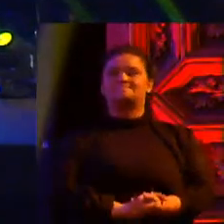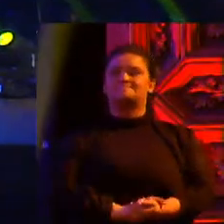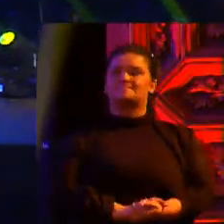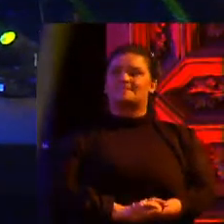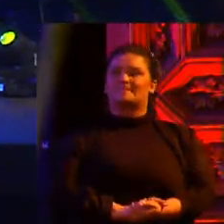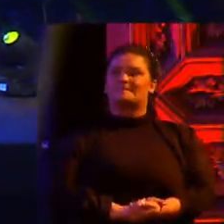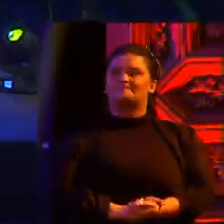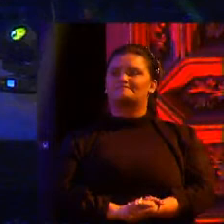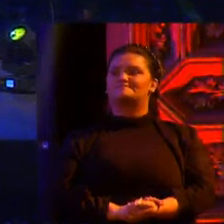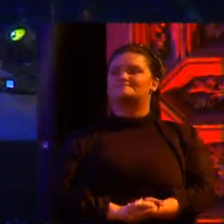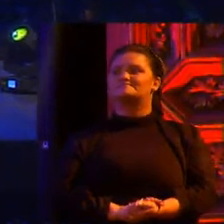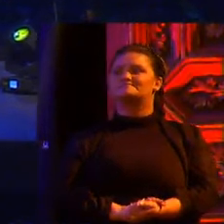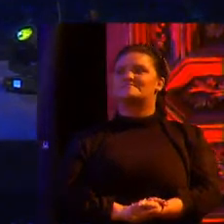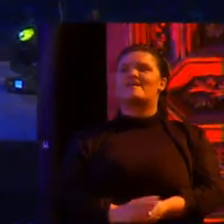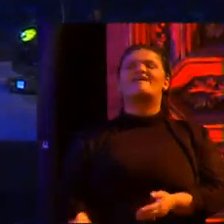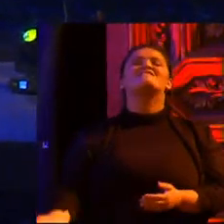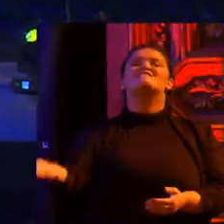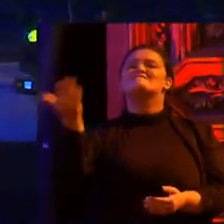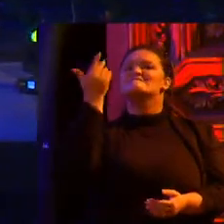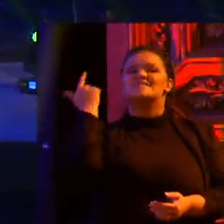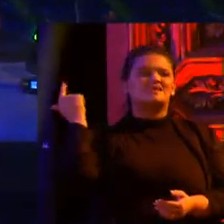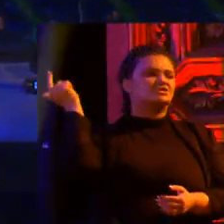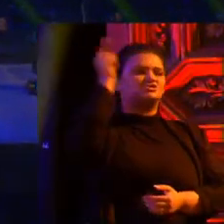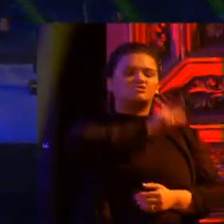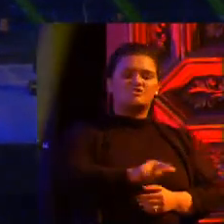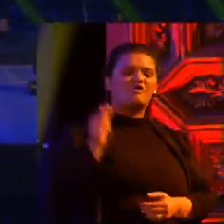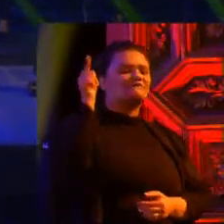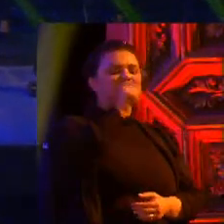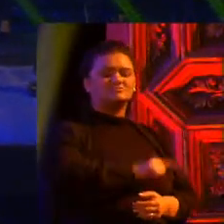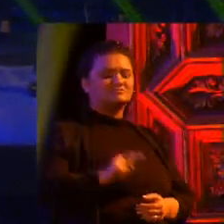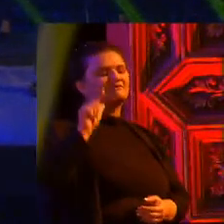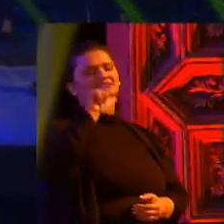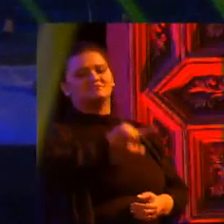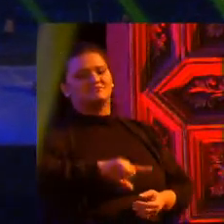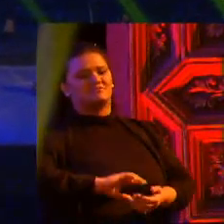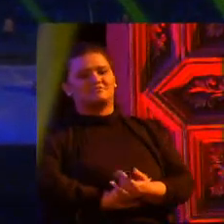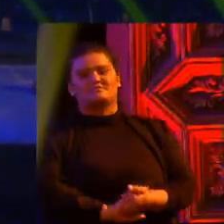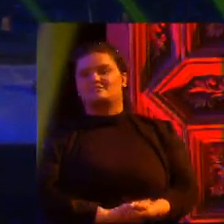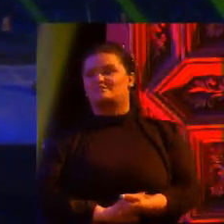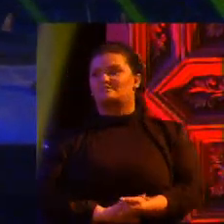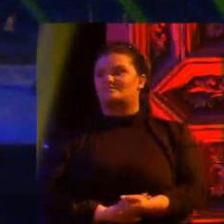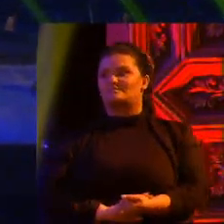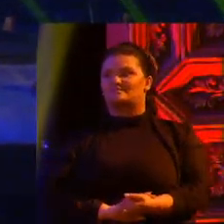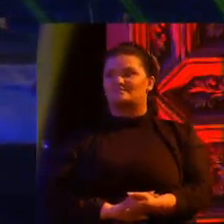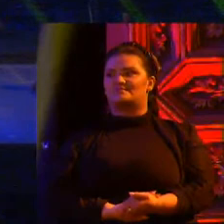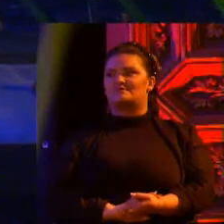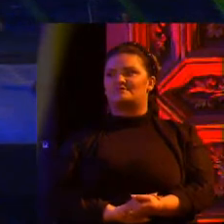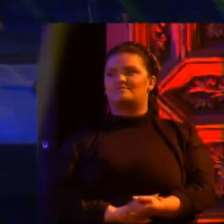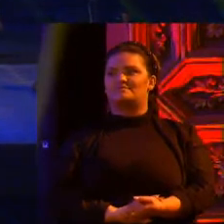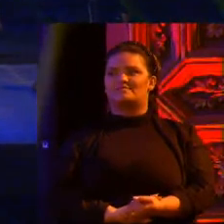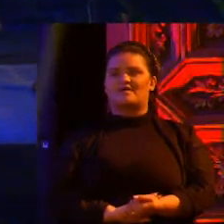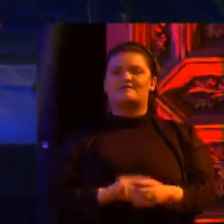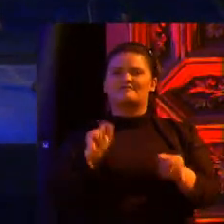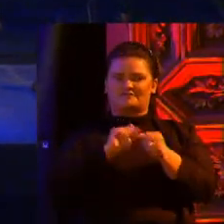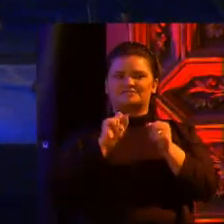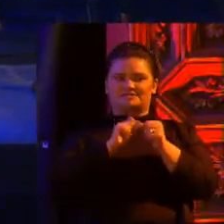Venha muitas vezes. Venha muitas vezes. Foto oficial. Vamos para essa foto. Vamos fazer uma foto?